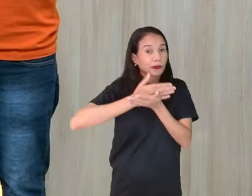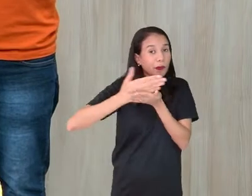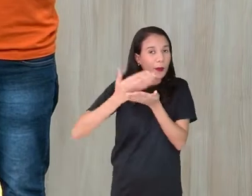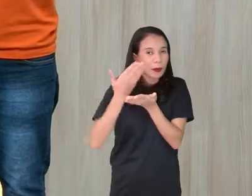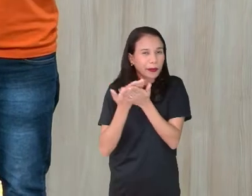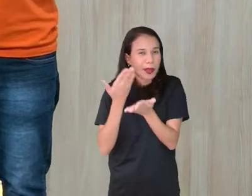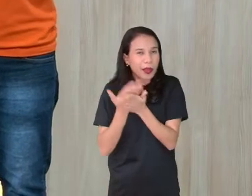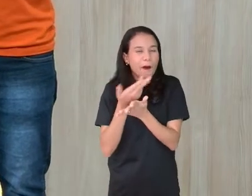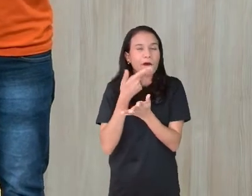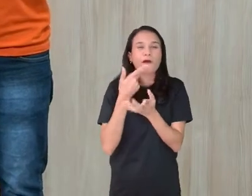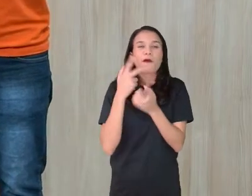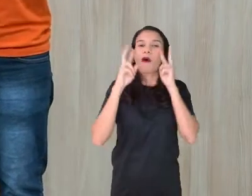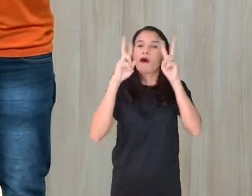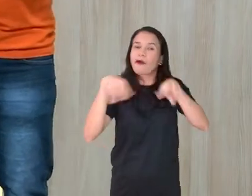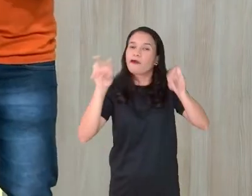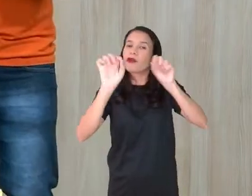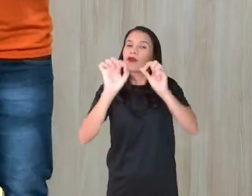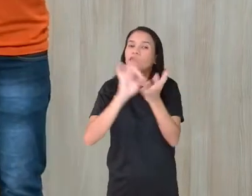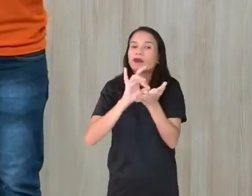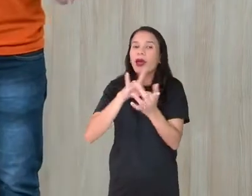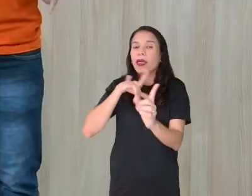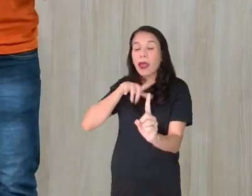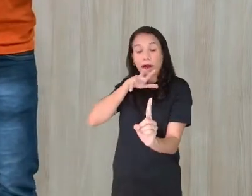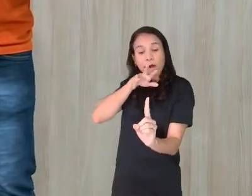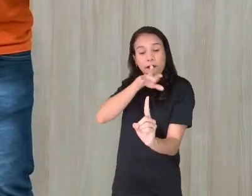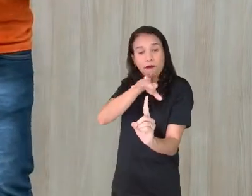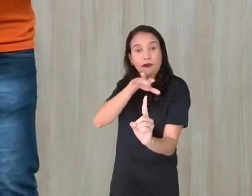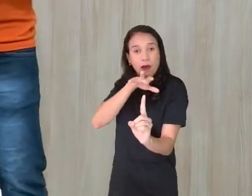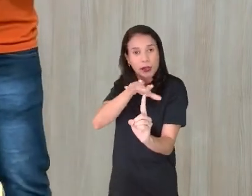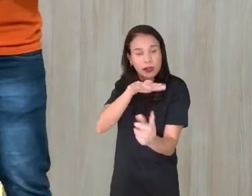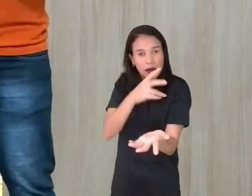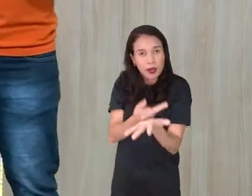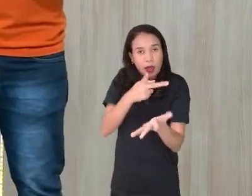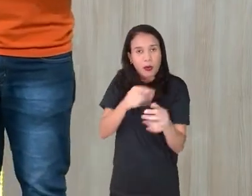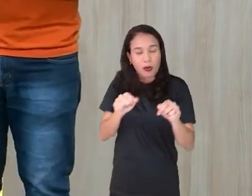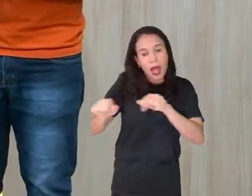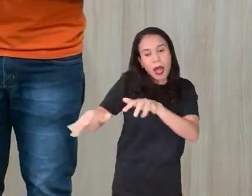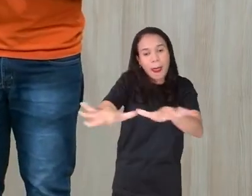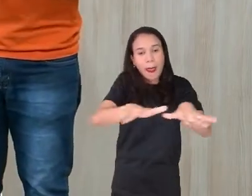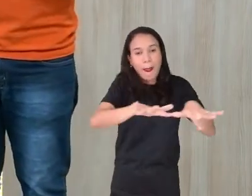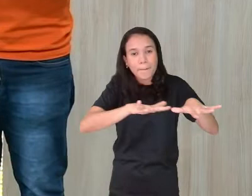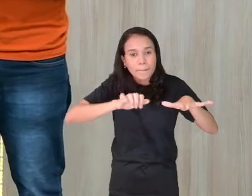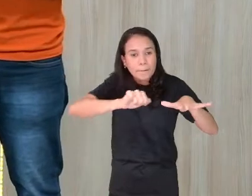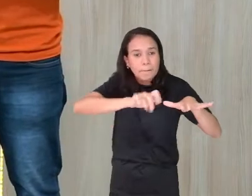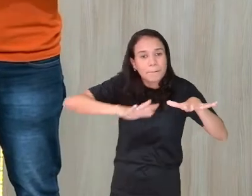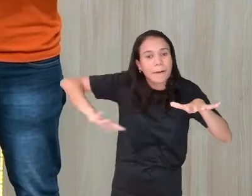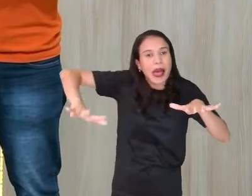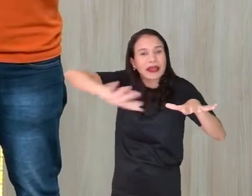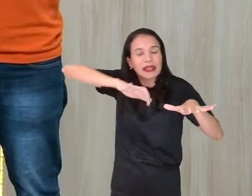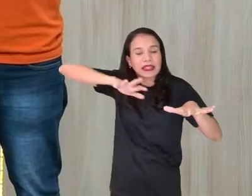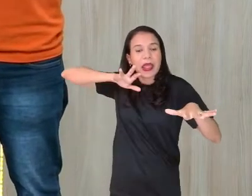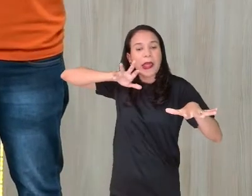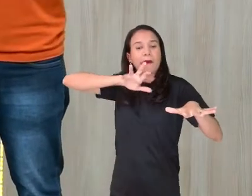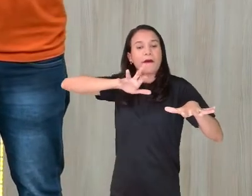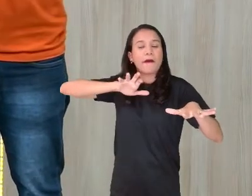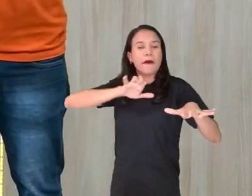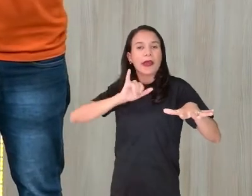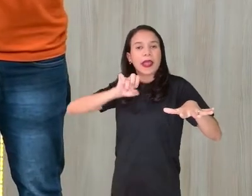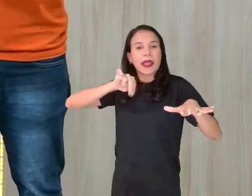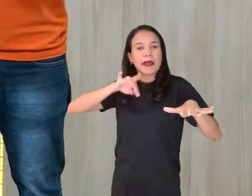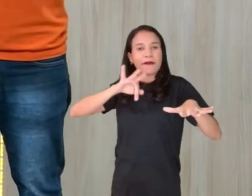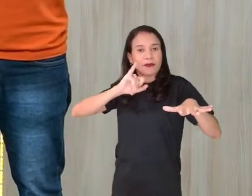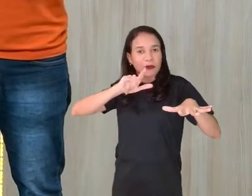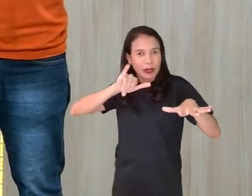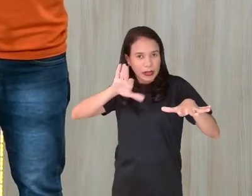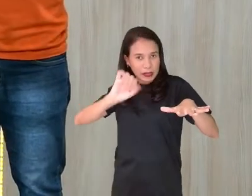primeira aula, a gente viu que existem impactos que vão ocorrer nessas planícies, né, nessa região. Vão ter impactos de